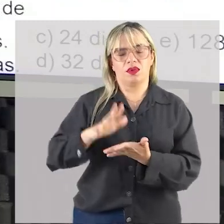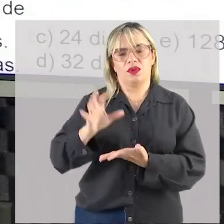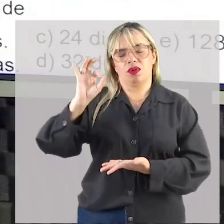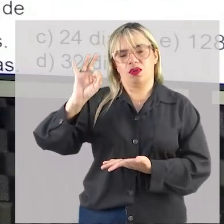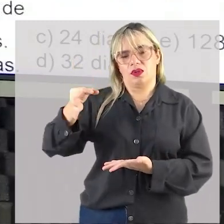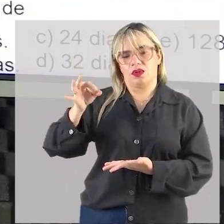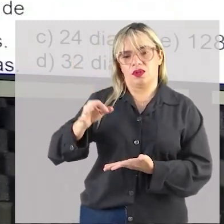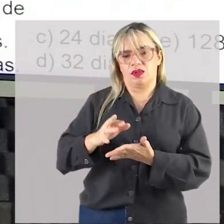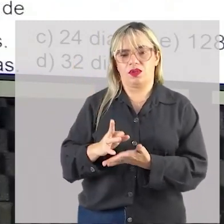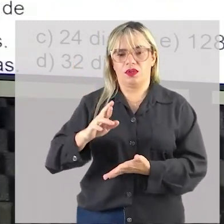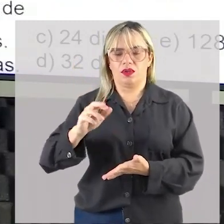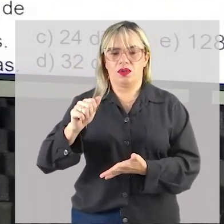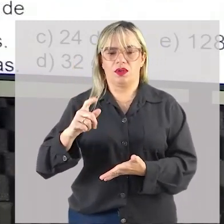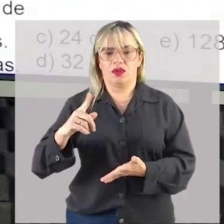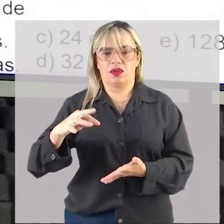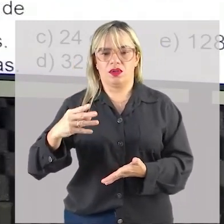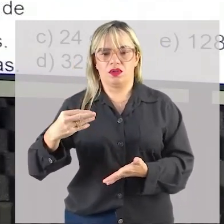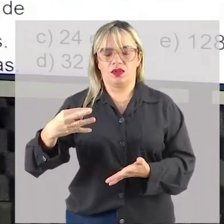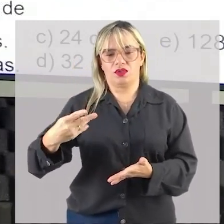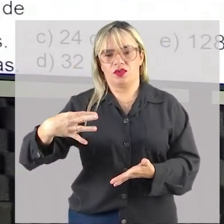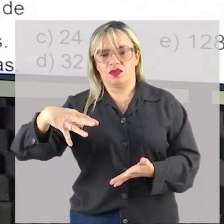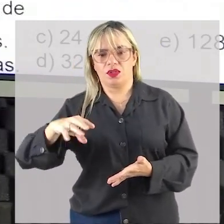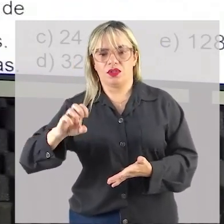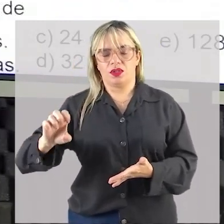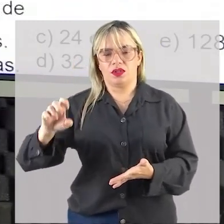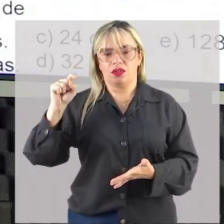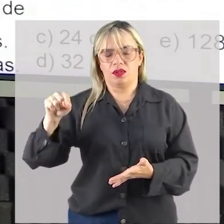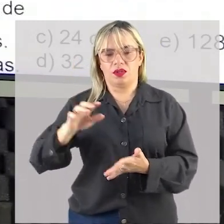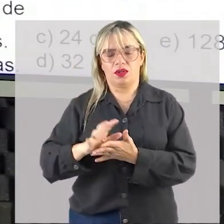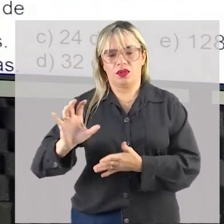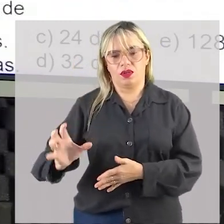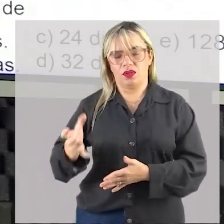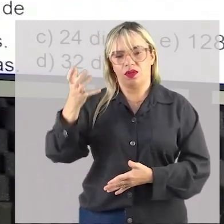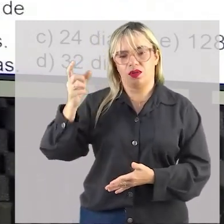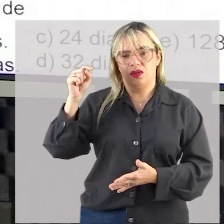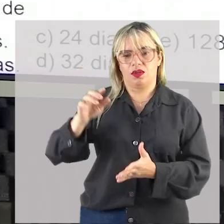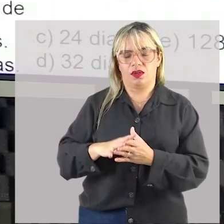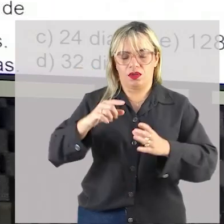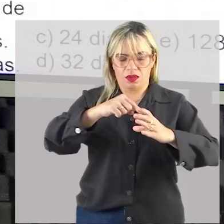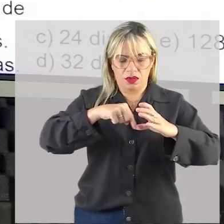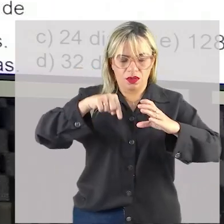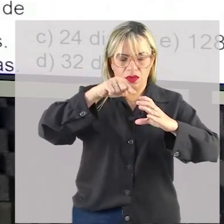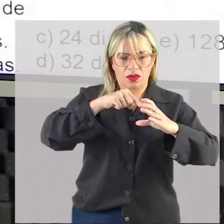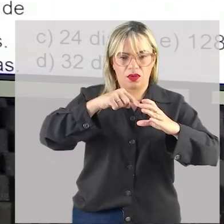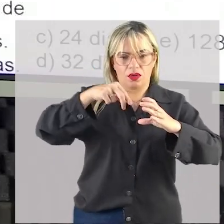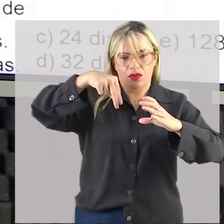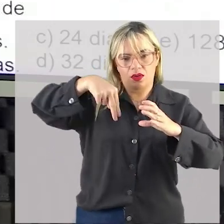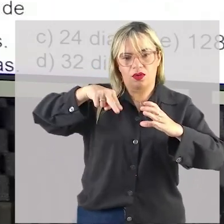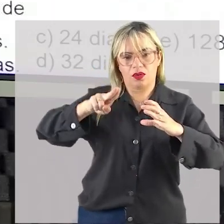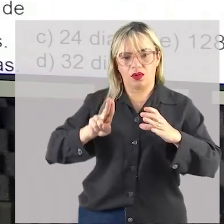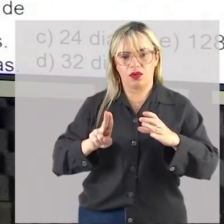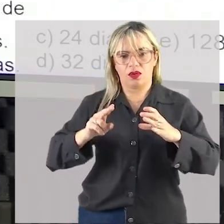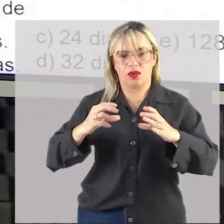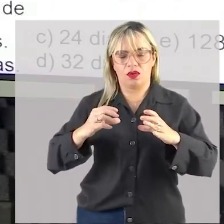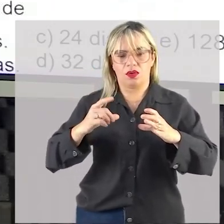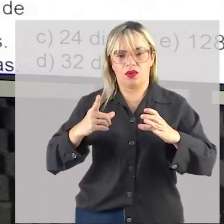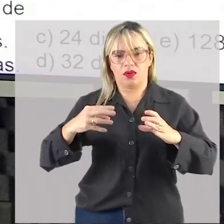Certo? Então, a radioatividade é um fenômeno de núcleo. Falou em radioatividade, falou em núcleo, tá?